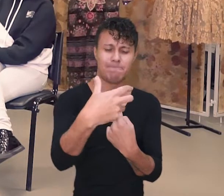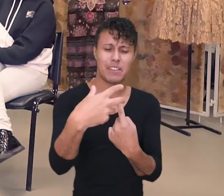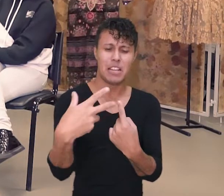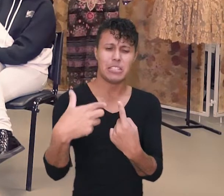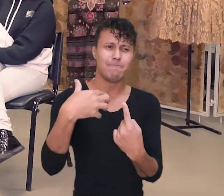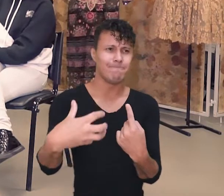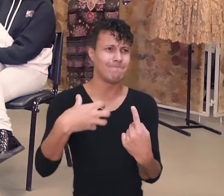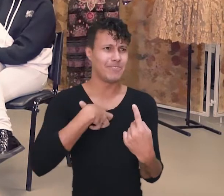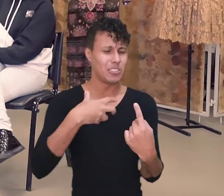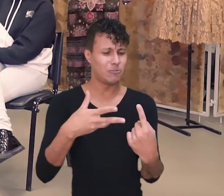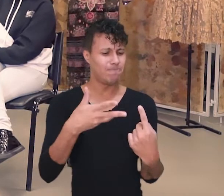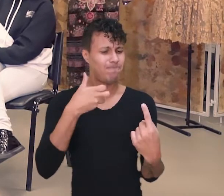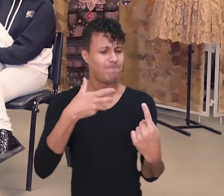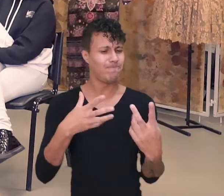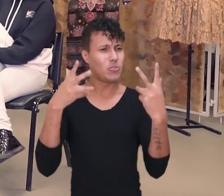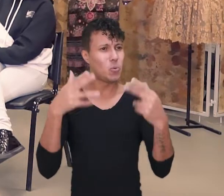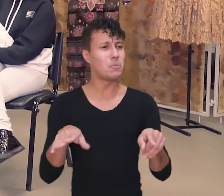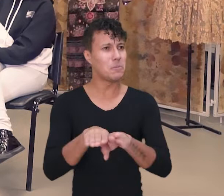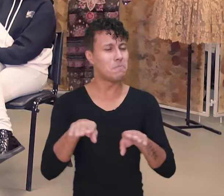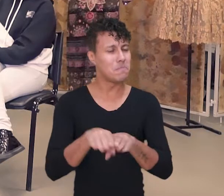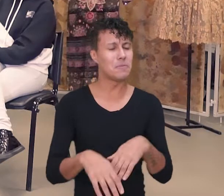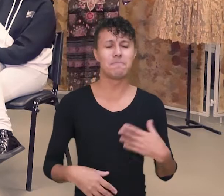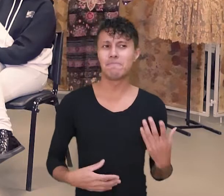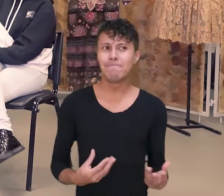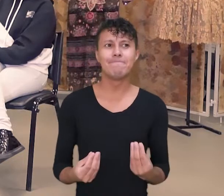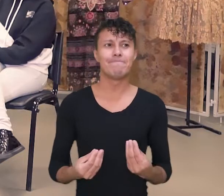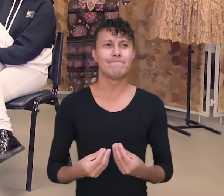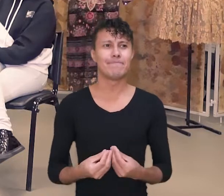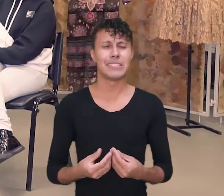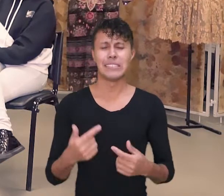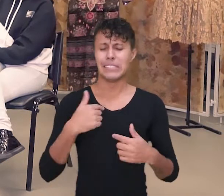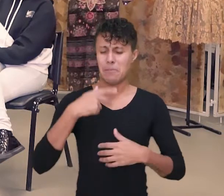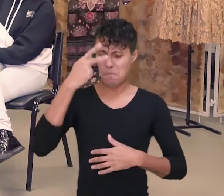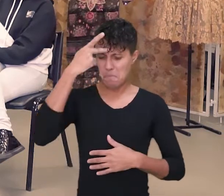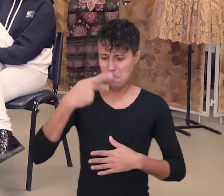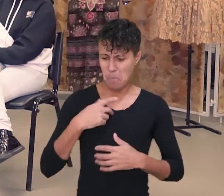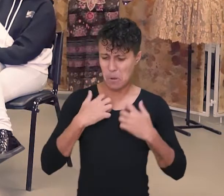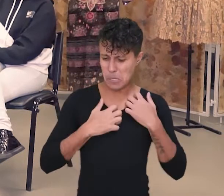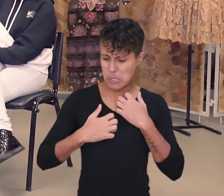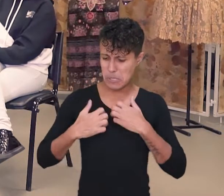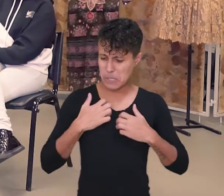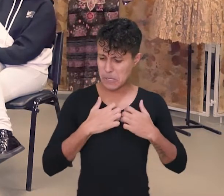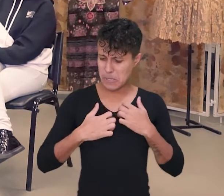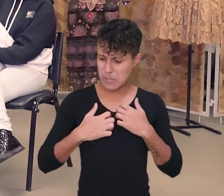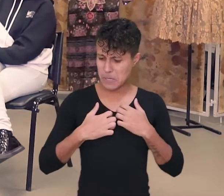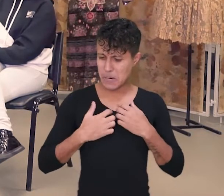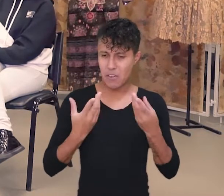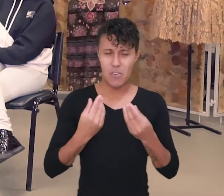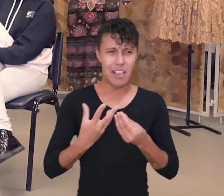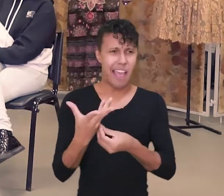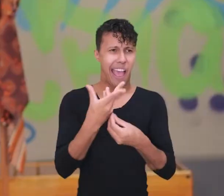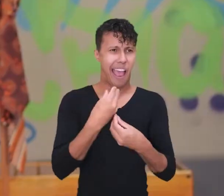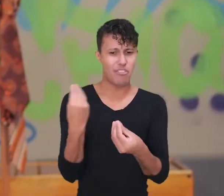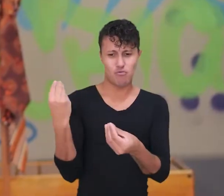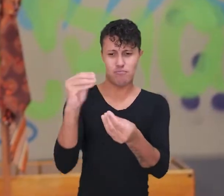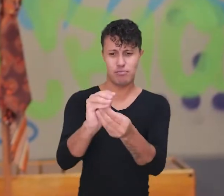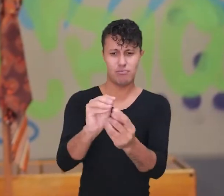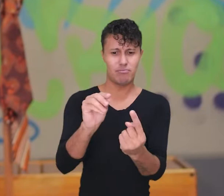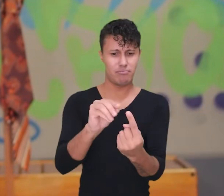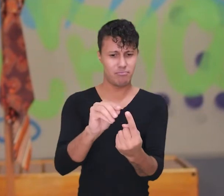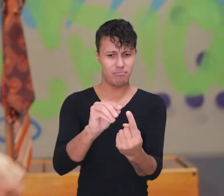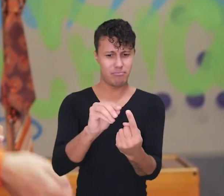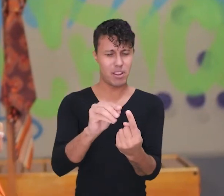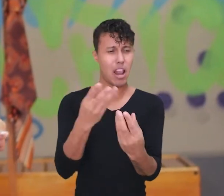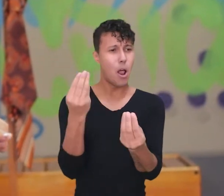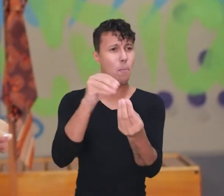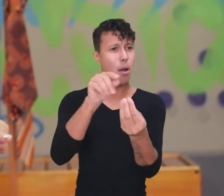alguém, né? Talvez aquilo que você tenha como incômodo dentro de você, quando você coloca na arte, talvez